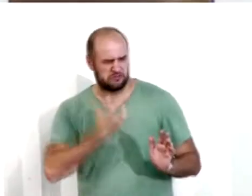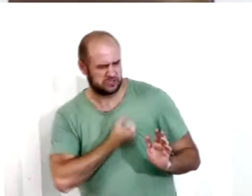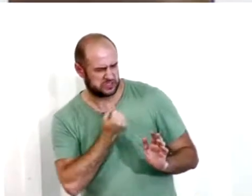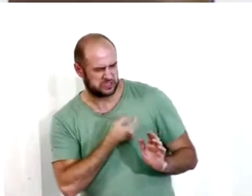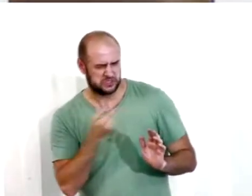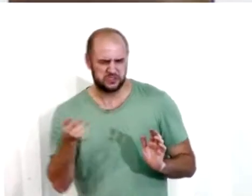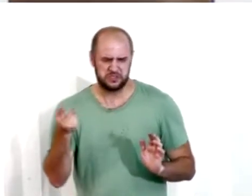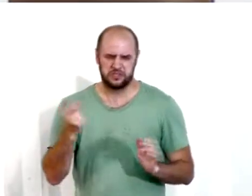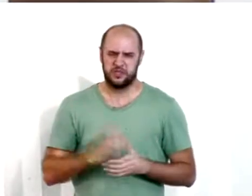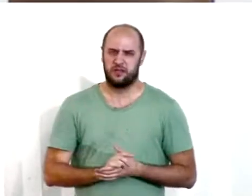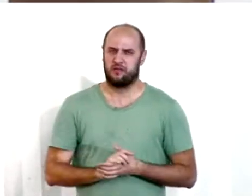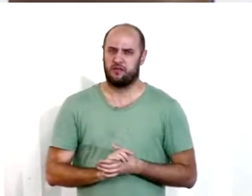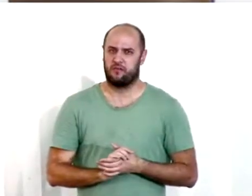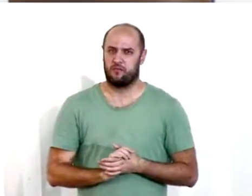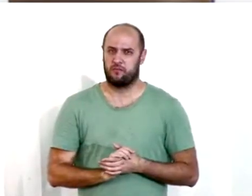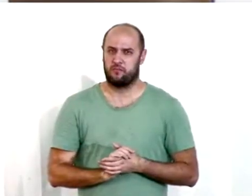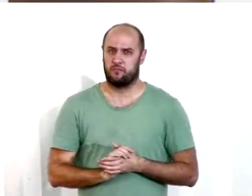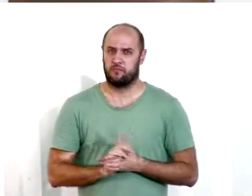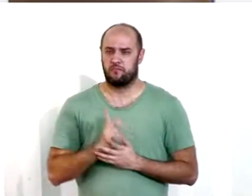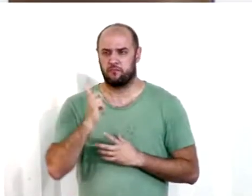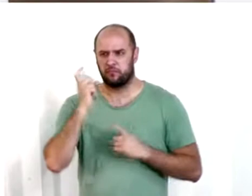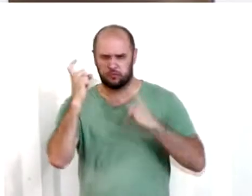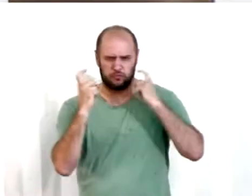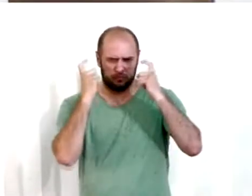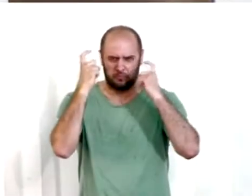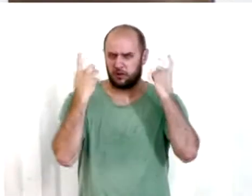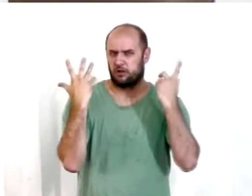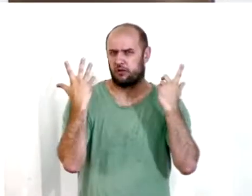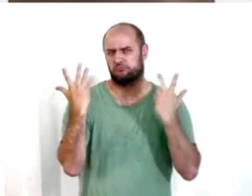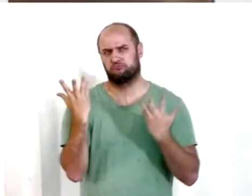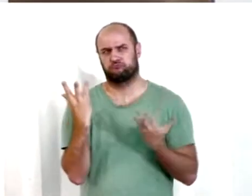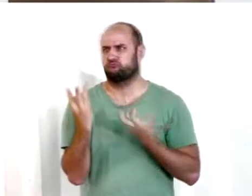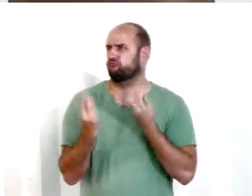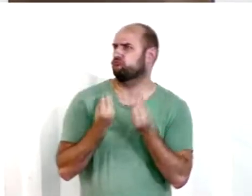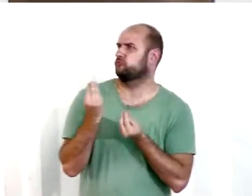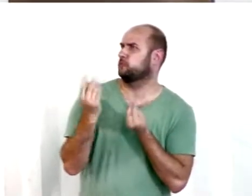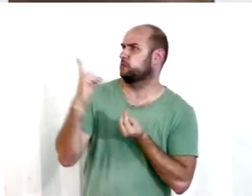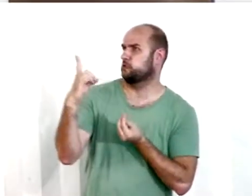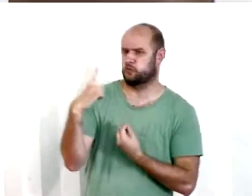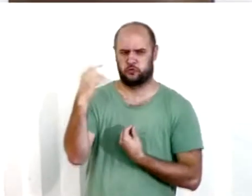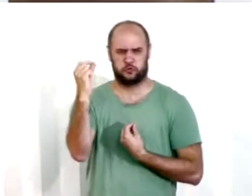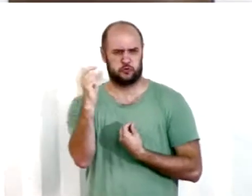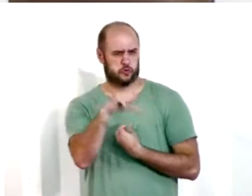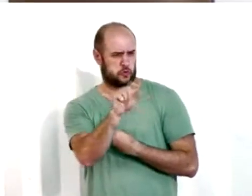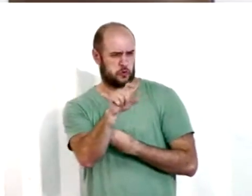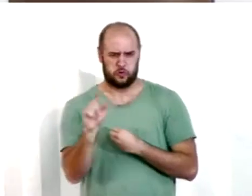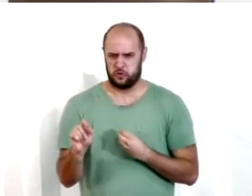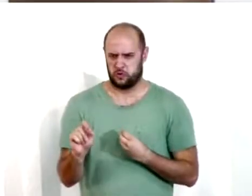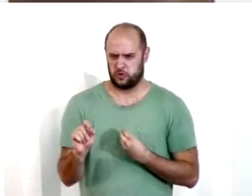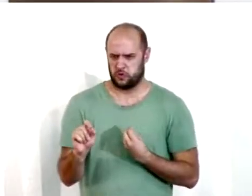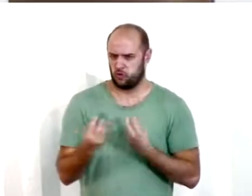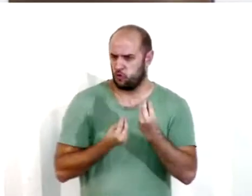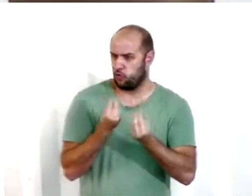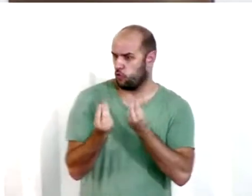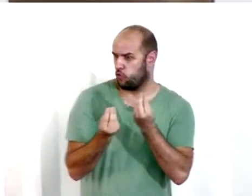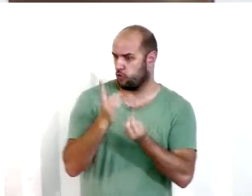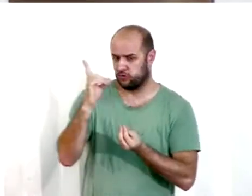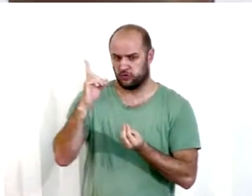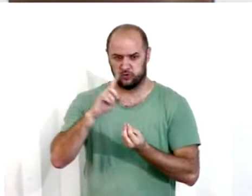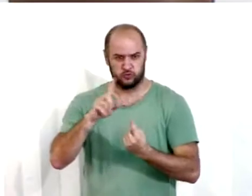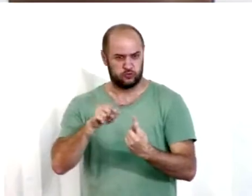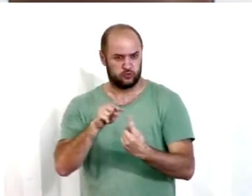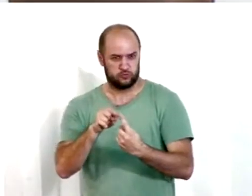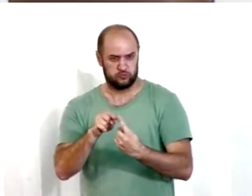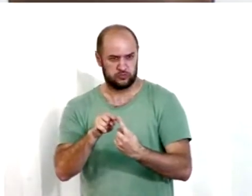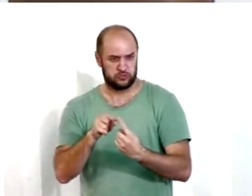redenção, ficamos preocupados. Como assim? Deus escolhe um povo, como Deus destina um